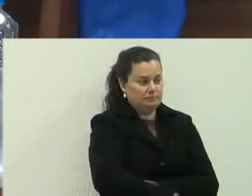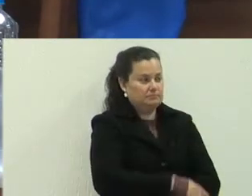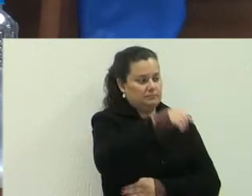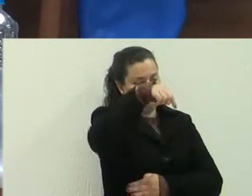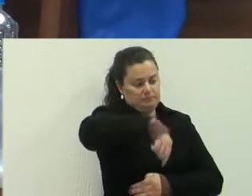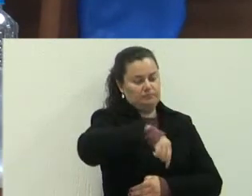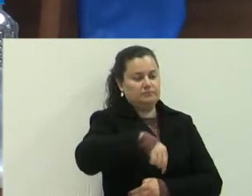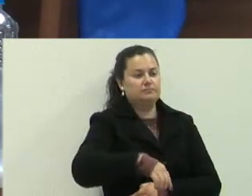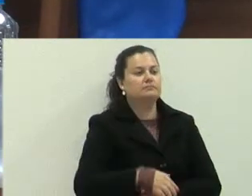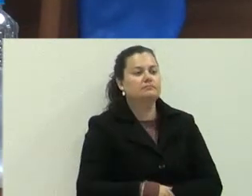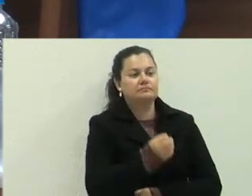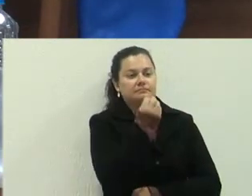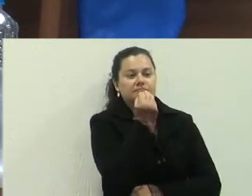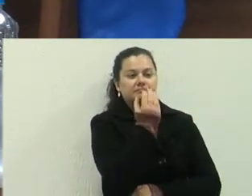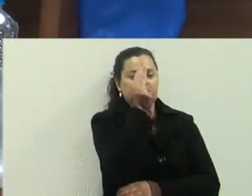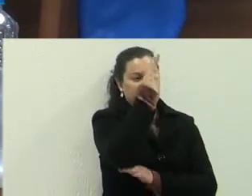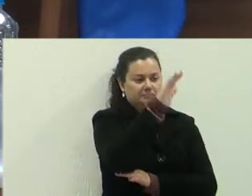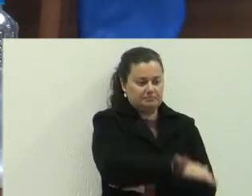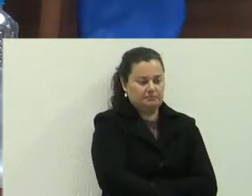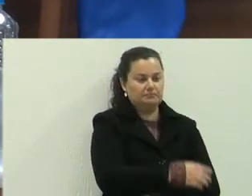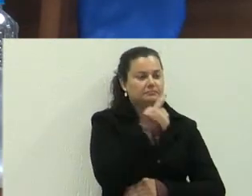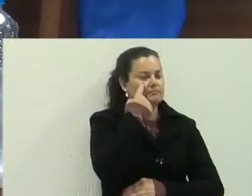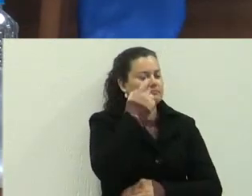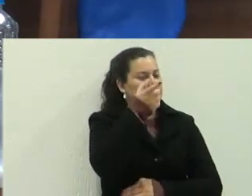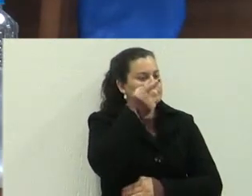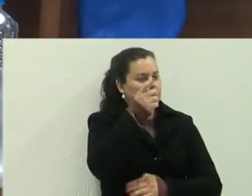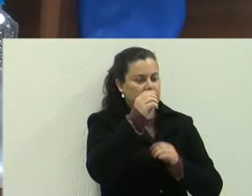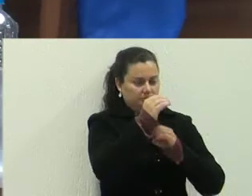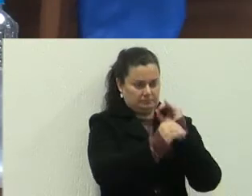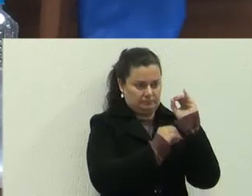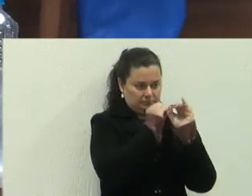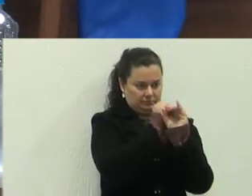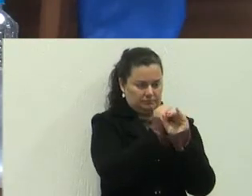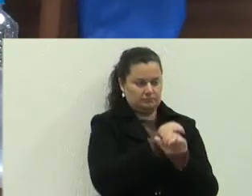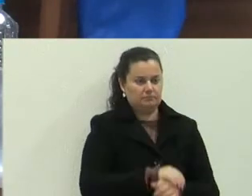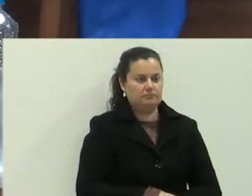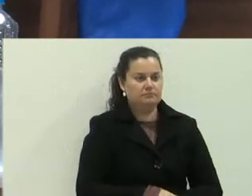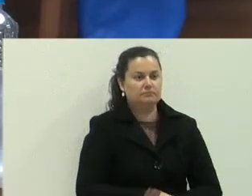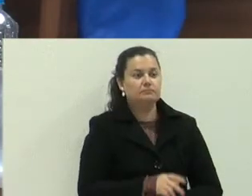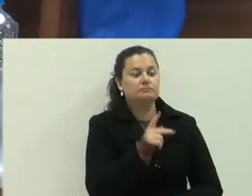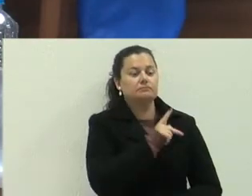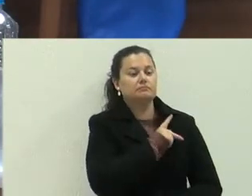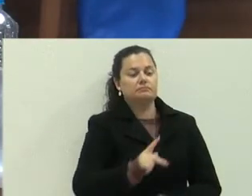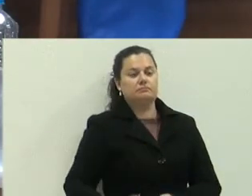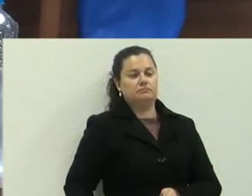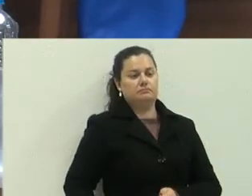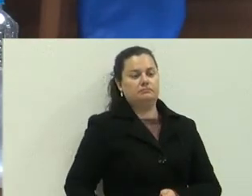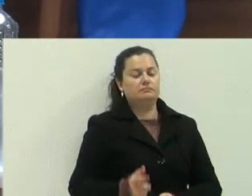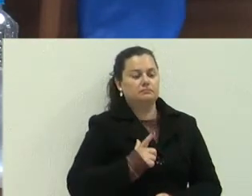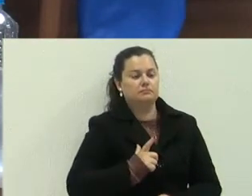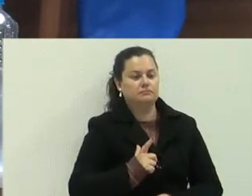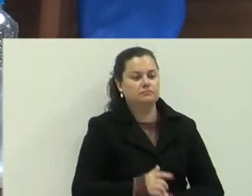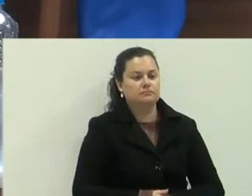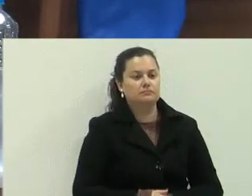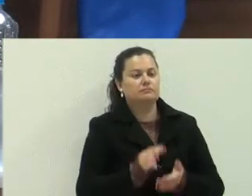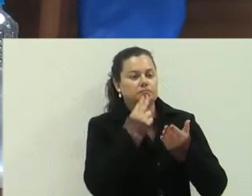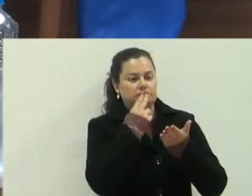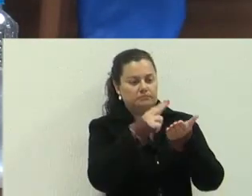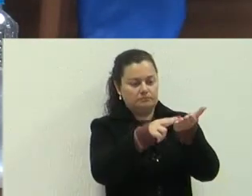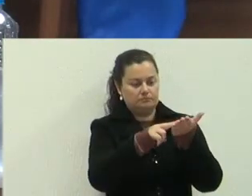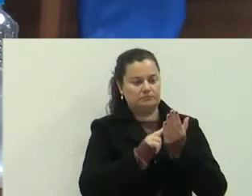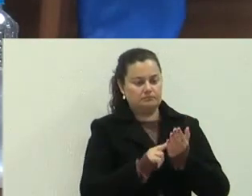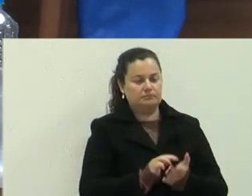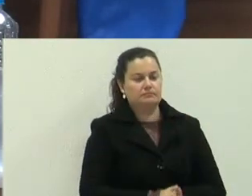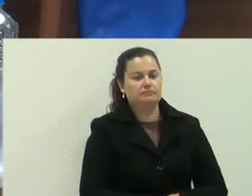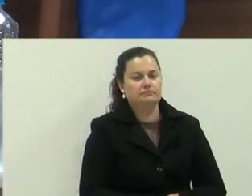plenário. E boa tarde a você que nos acompanha através das redes sociais. Presidente, temos correspondências recebidas.